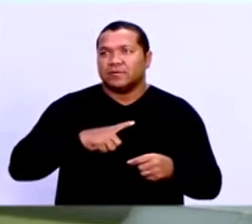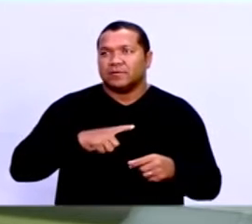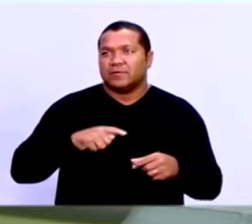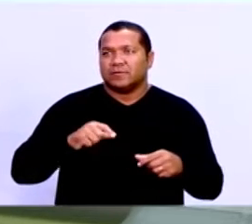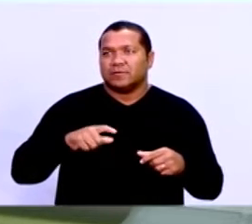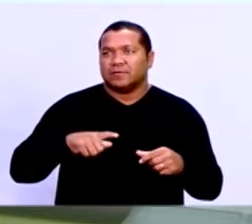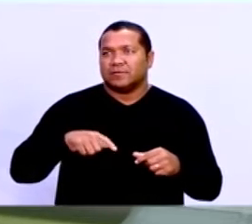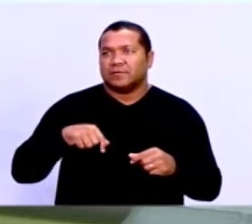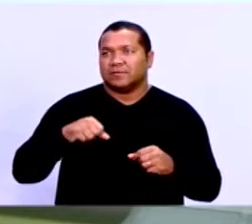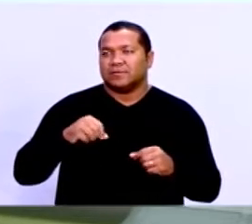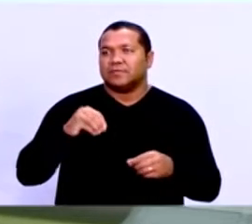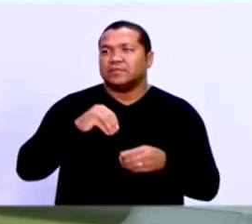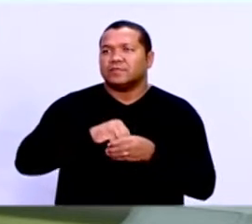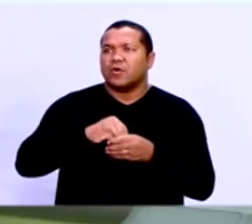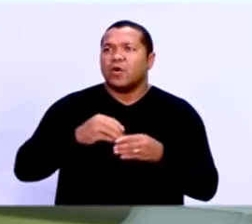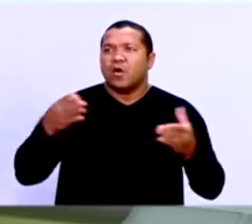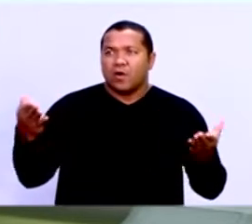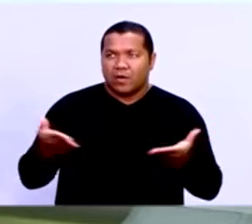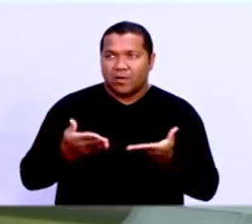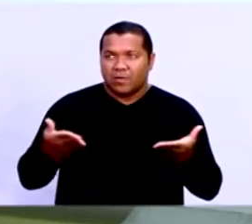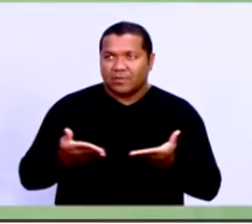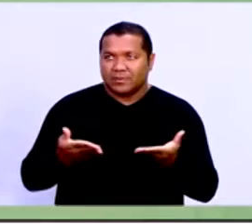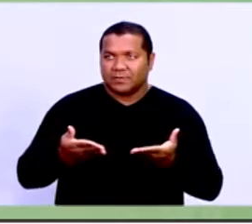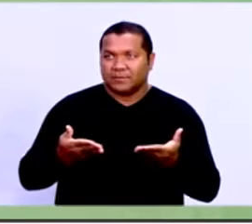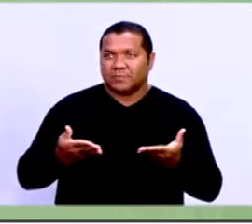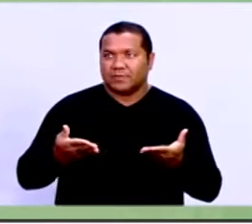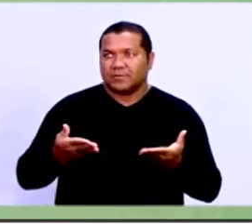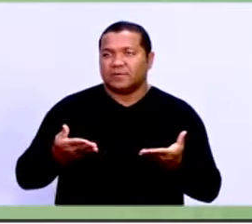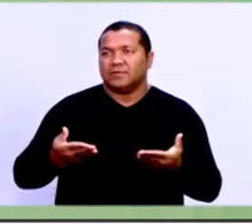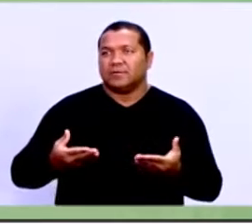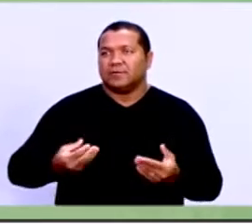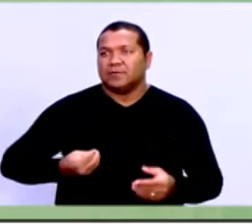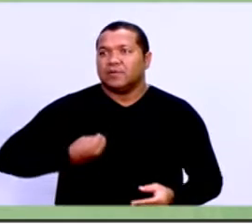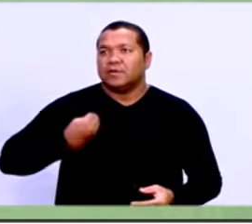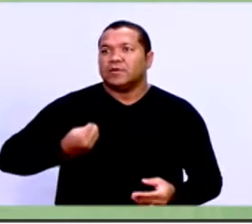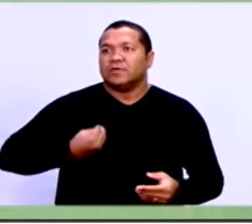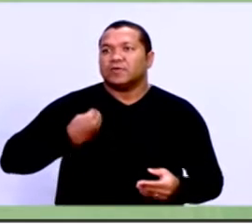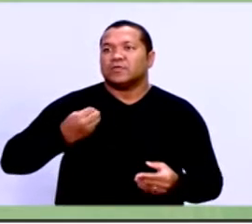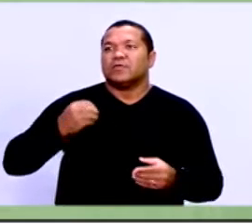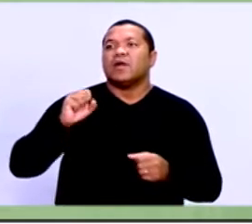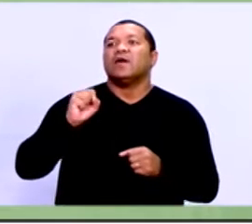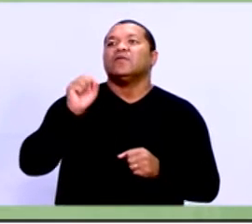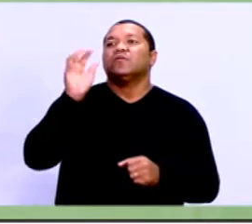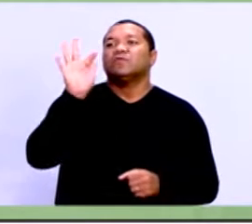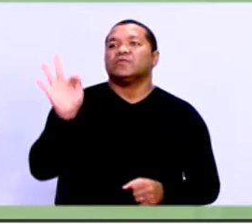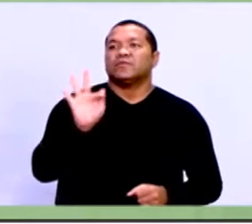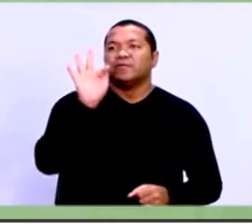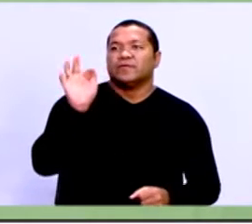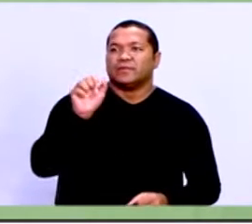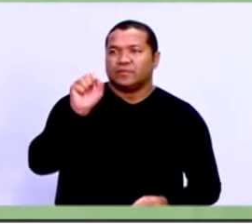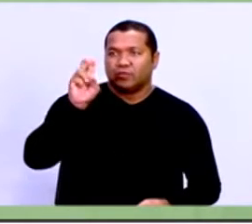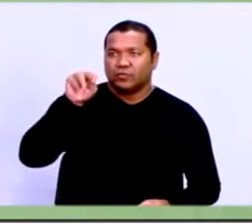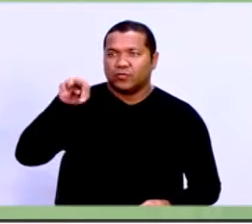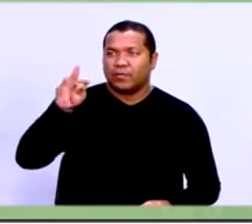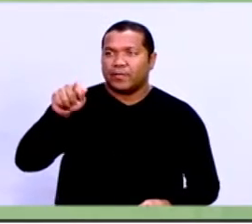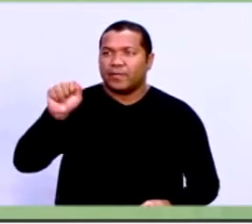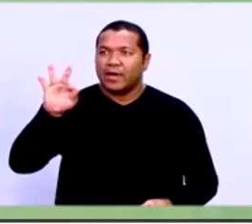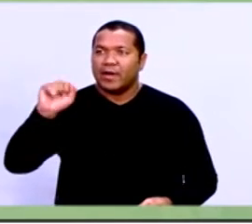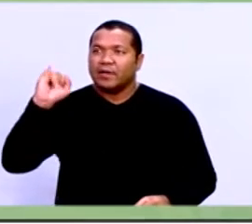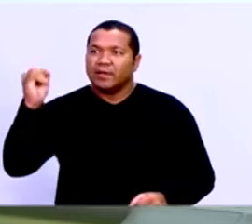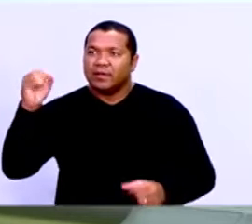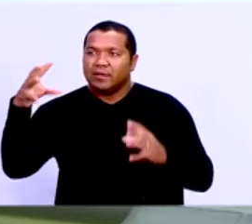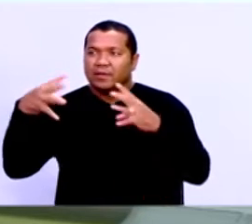brasileiro então hoje atualmente eu estou na unopar e aquino isso ao meu lado e durante